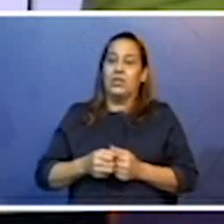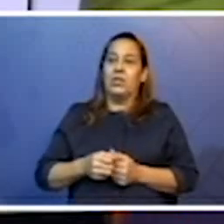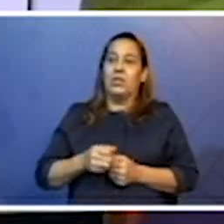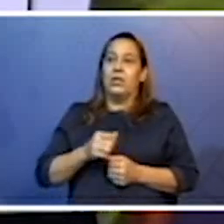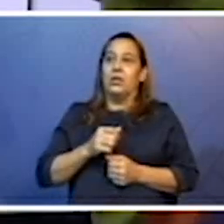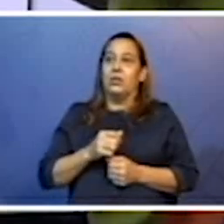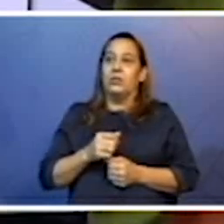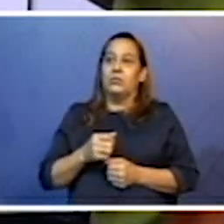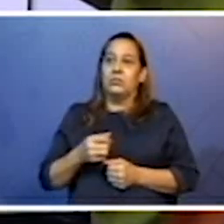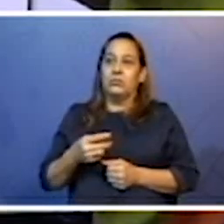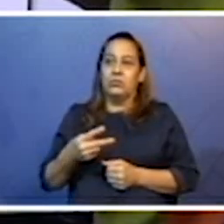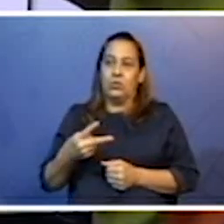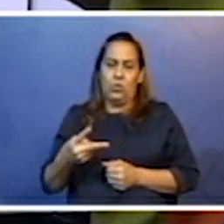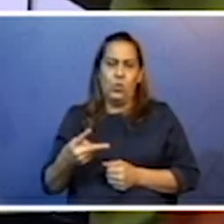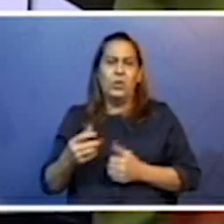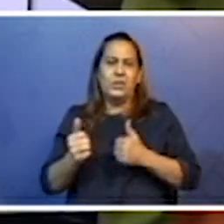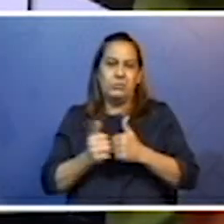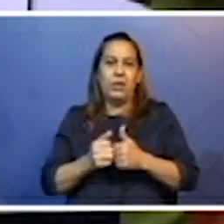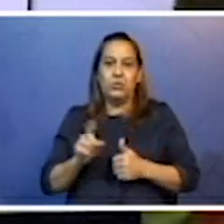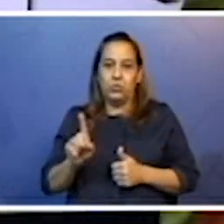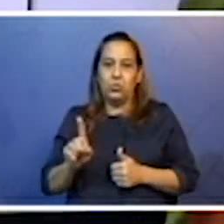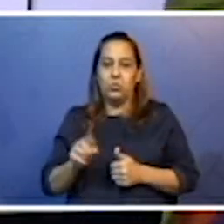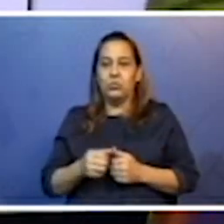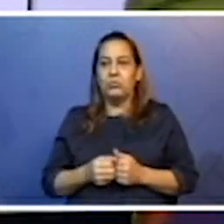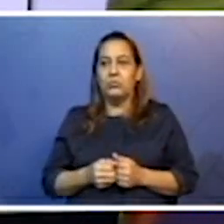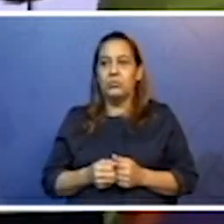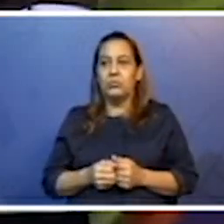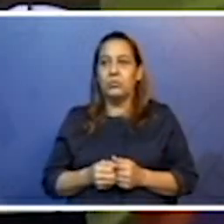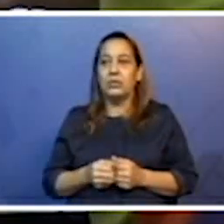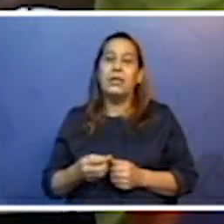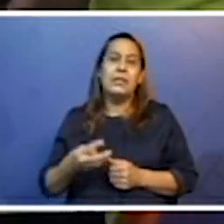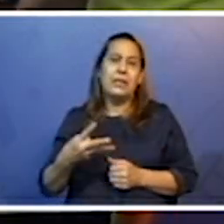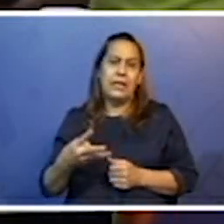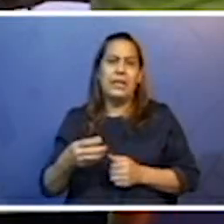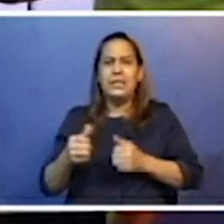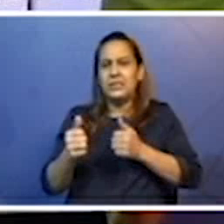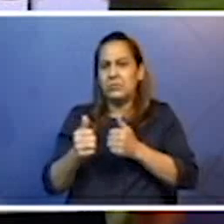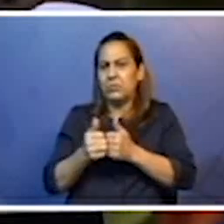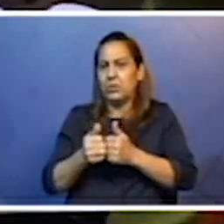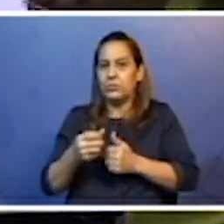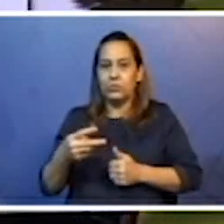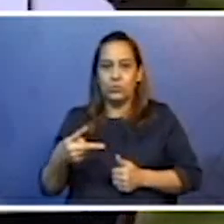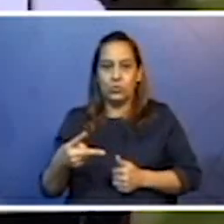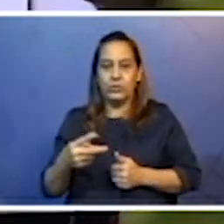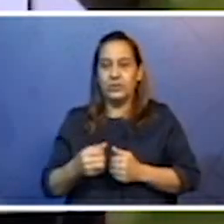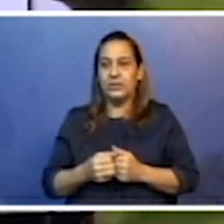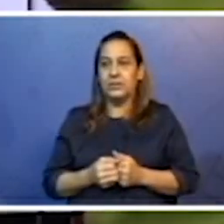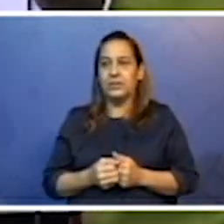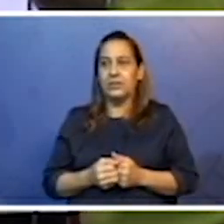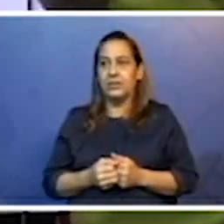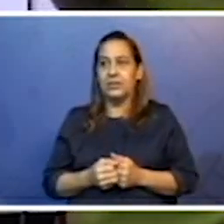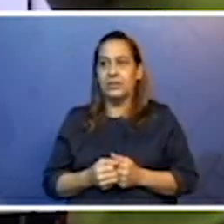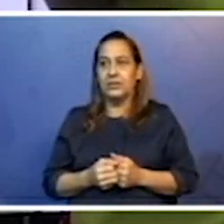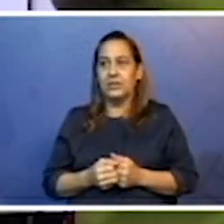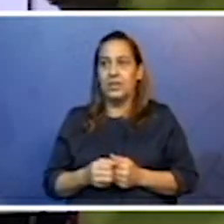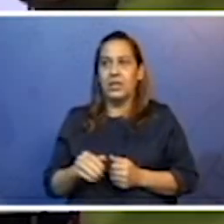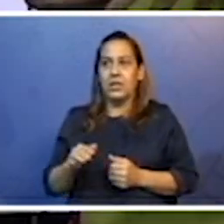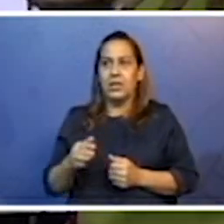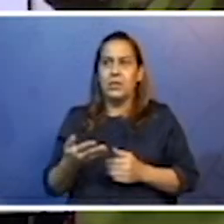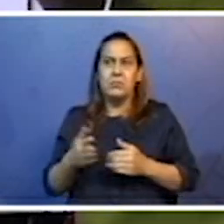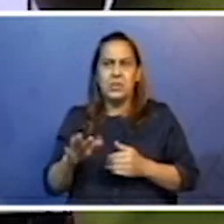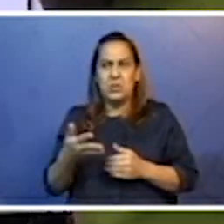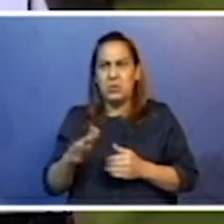exemplo, tiver 2, o 2 não é pertinho do 1. Se aqui tiver 3, o 3 não é pertinho do 2? Se eles